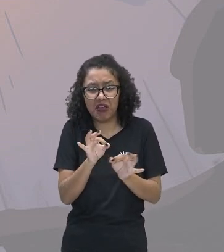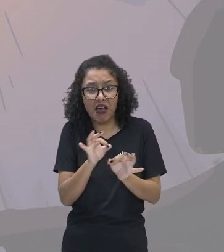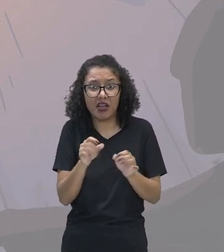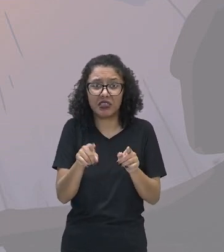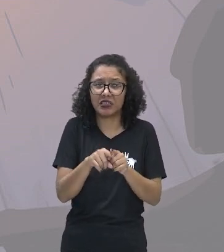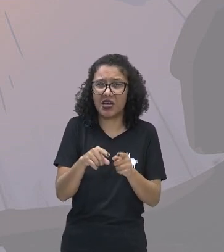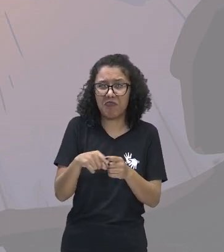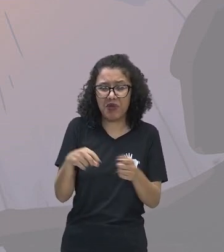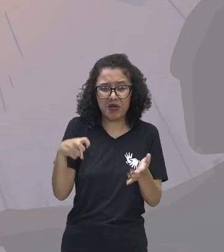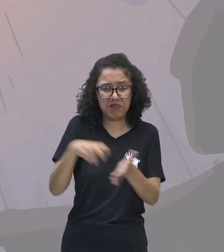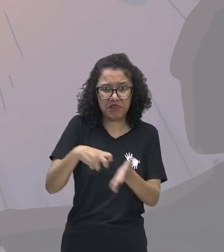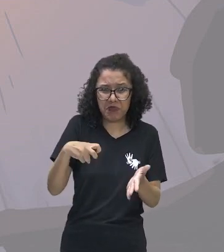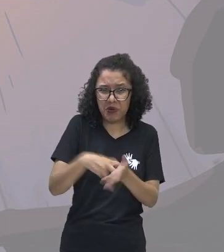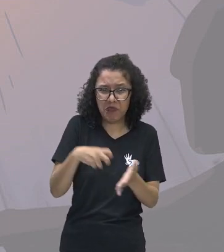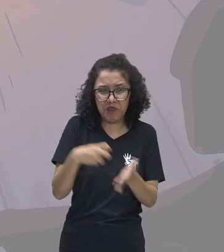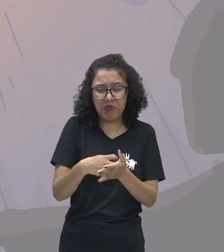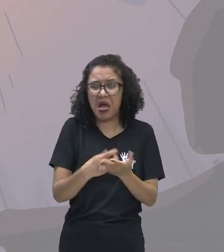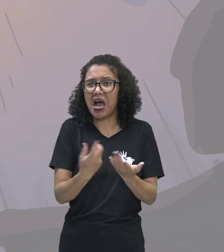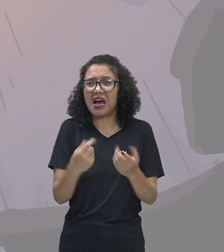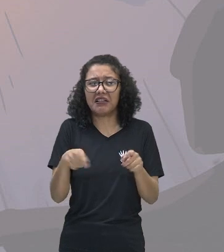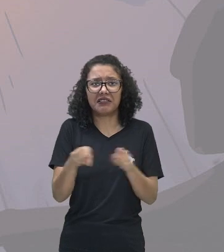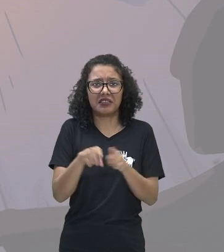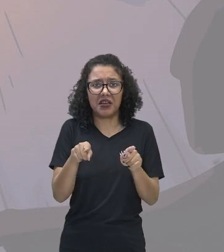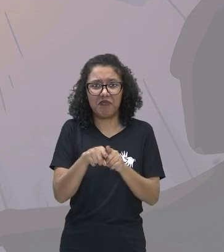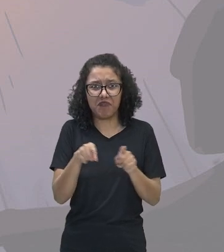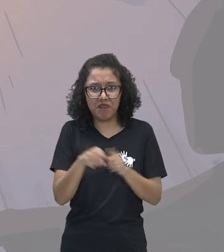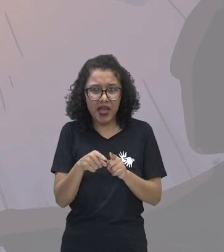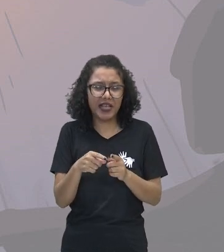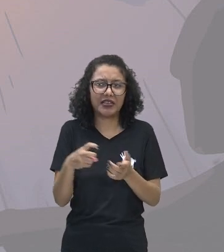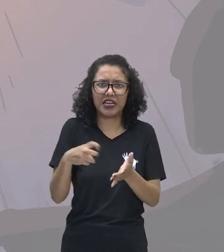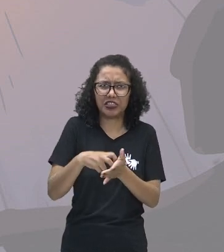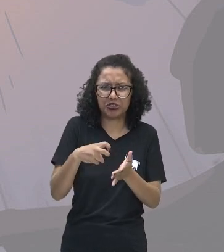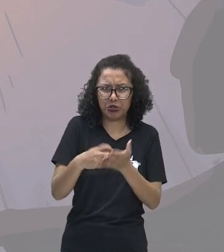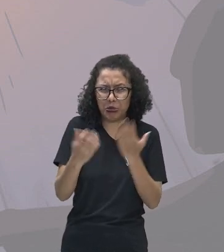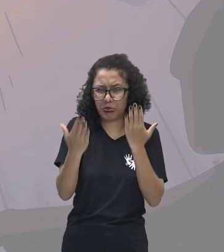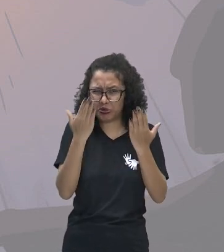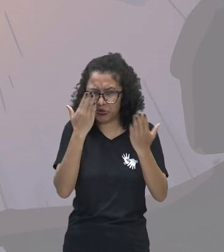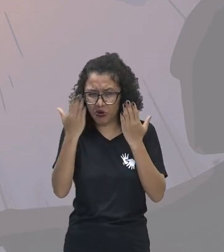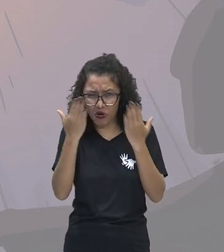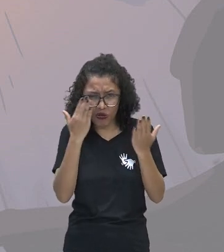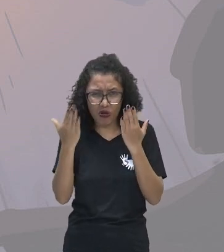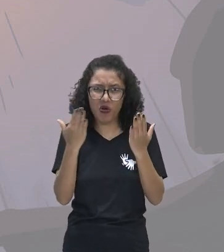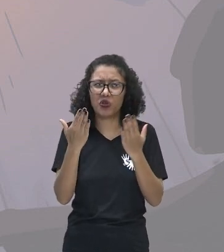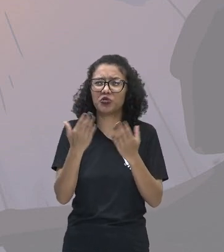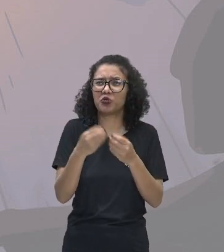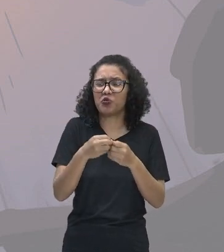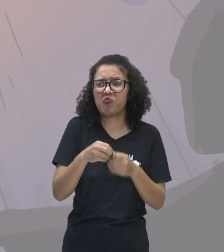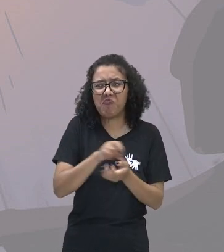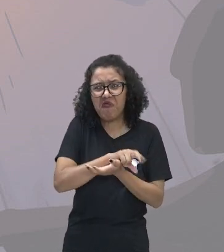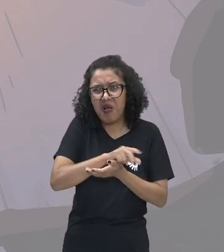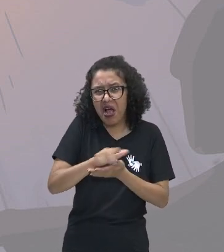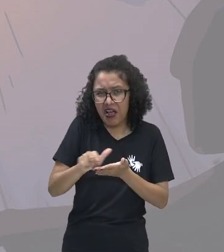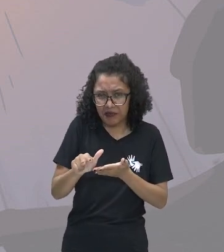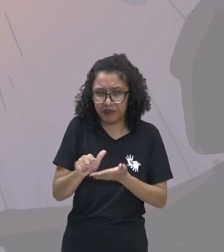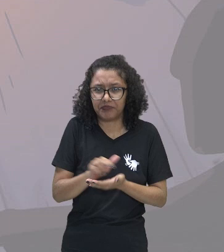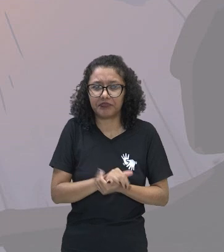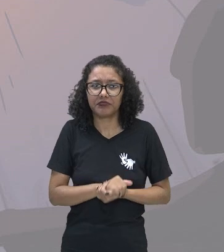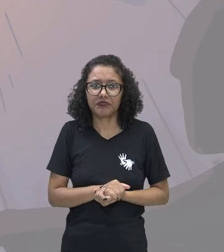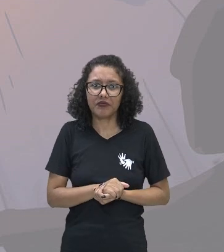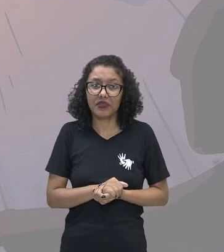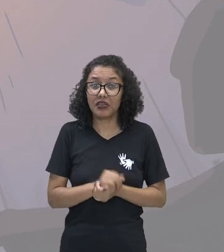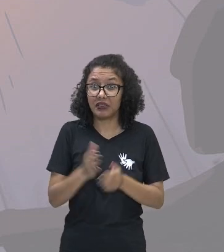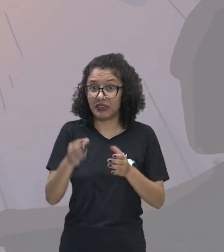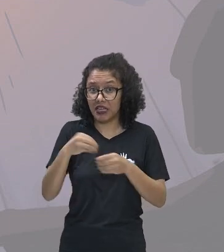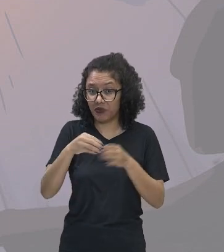tortura física, tortura psicológica diante de todo esse processo de travessia. E a estimativa é